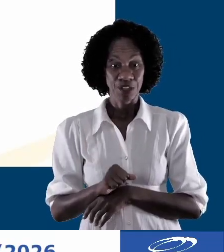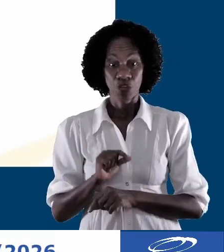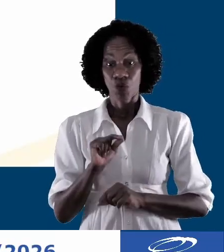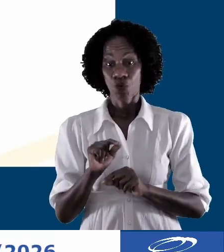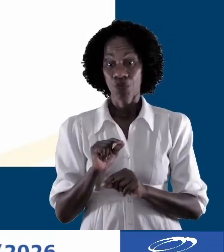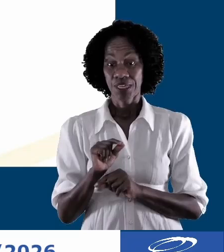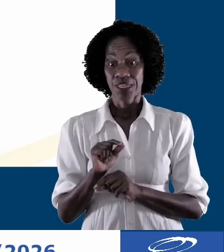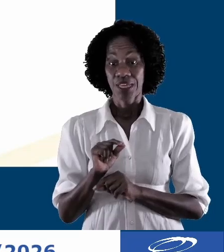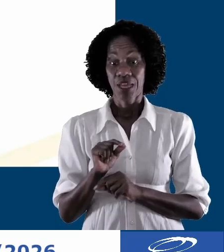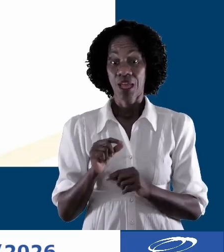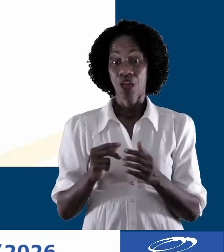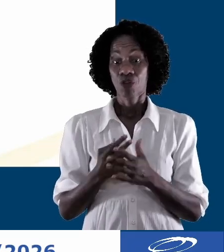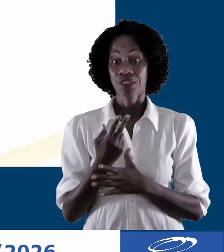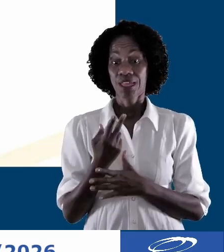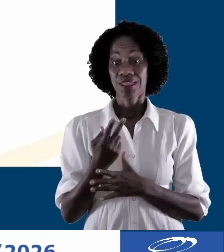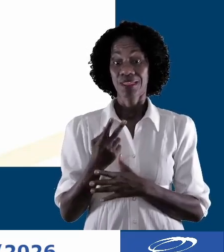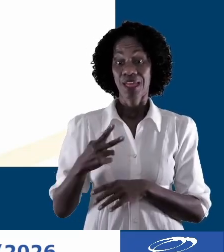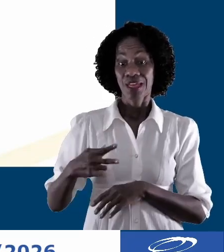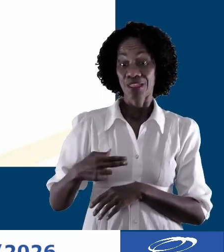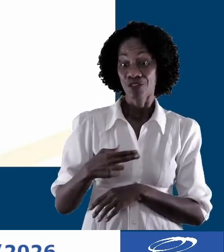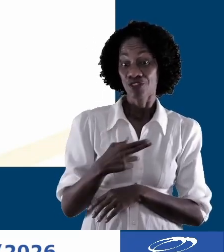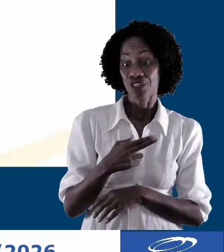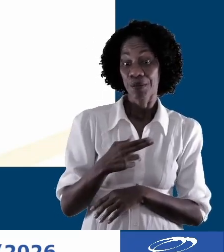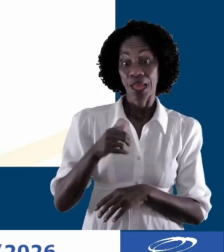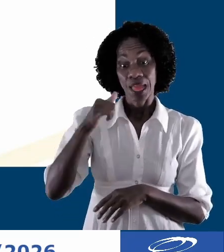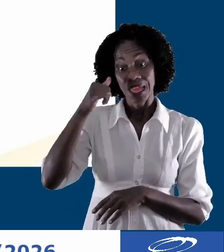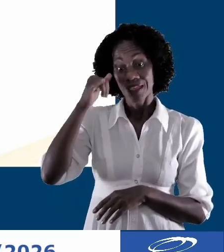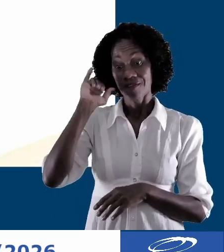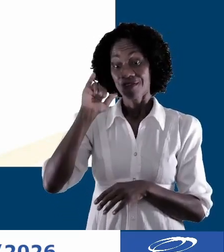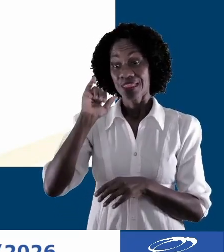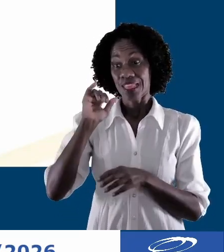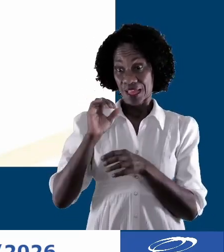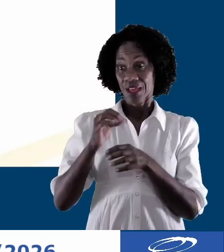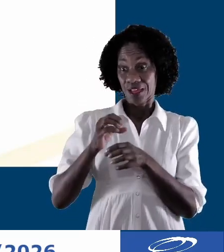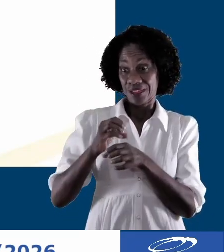gerando deformidade ou para prevenir a deformidade, a falha do tratamento clínico